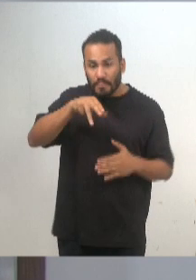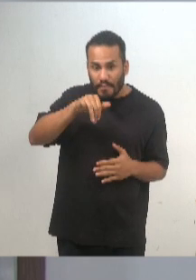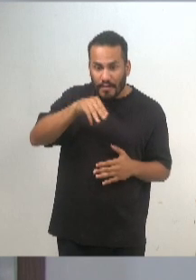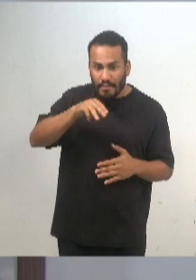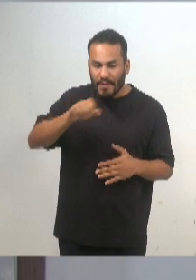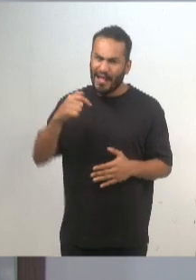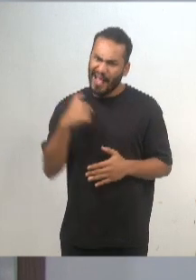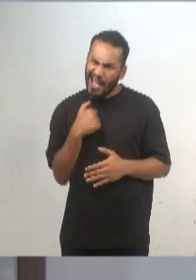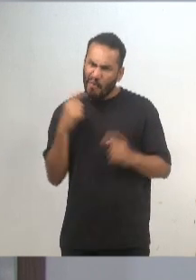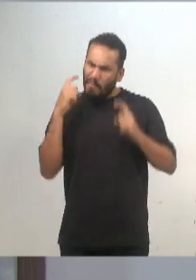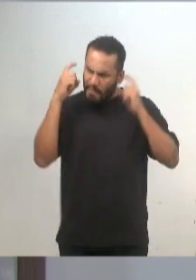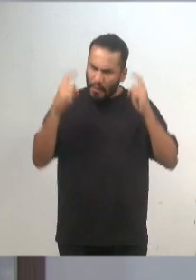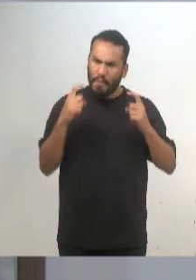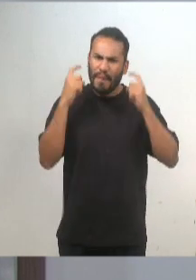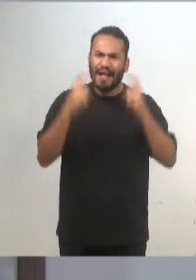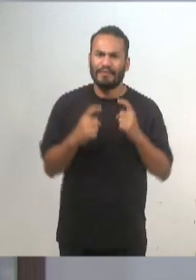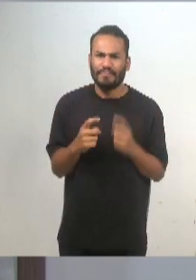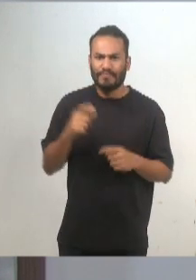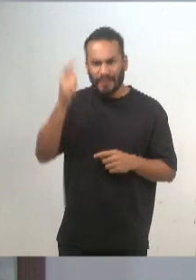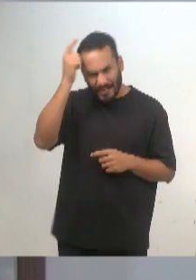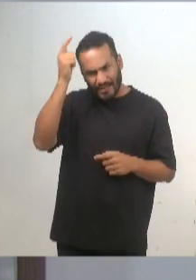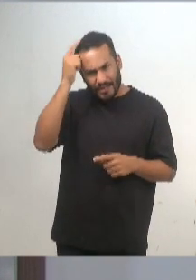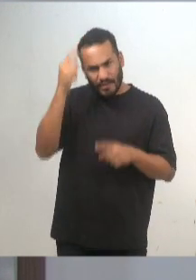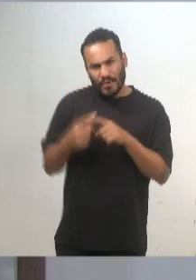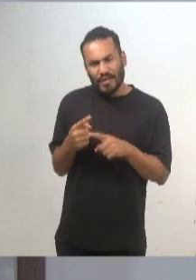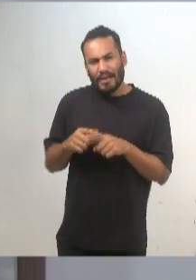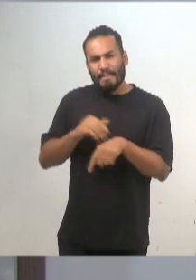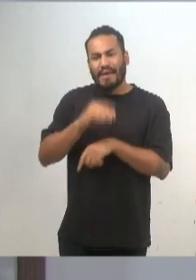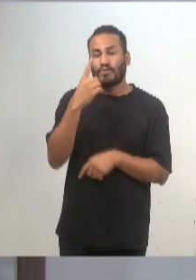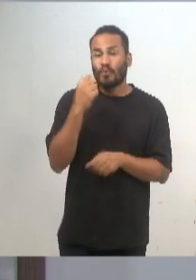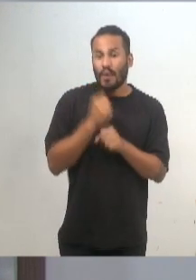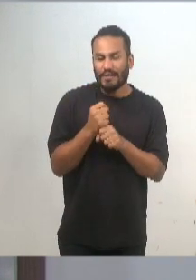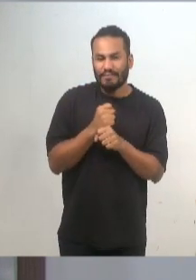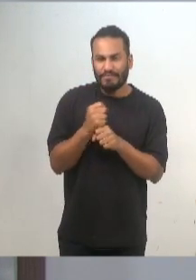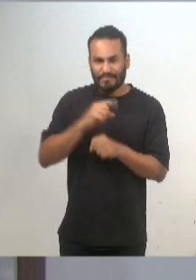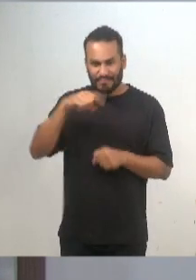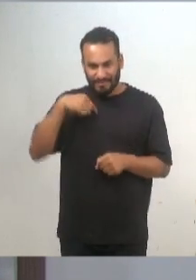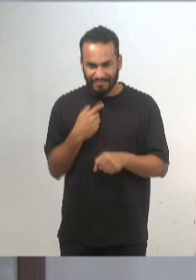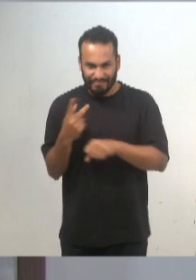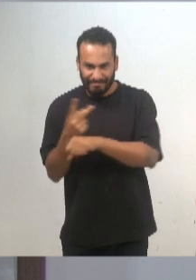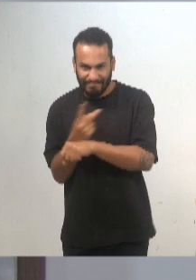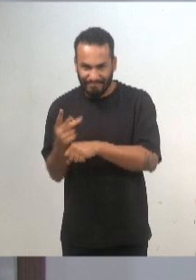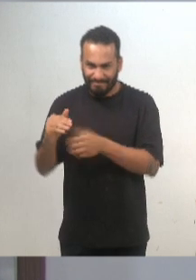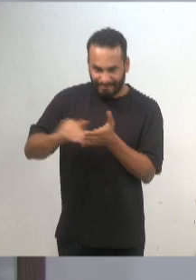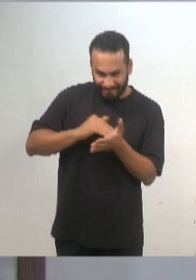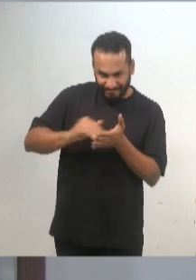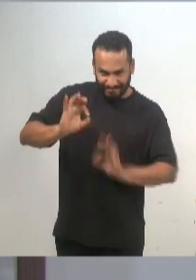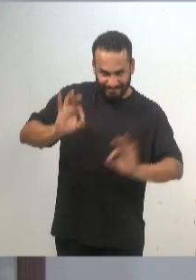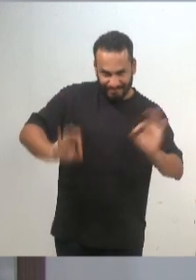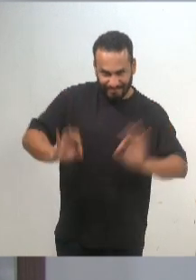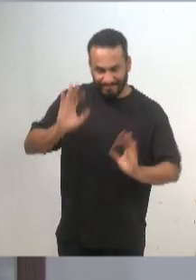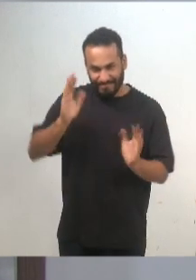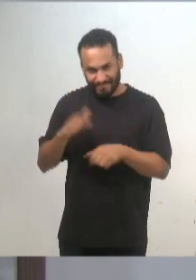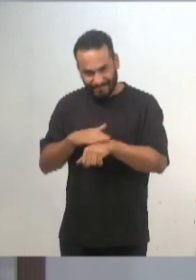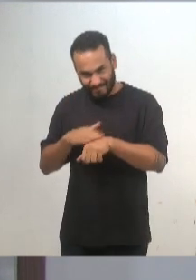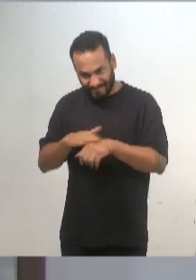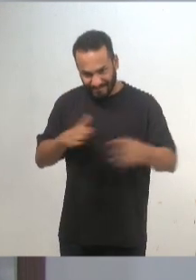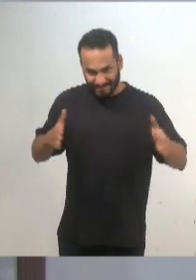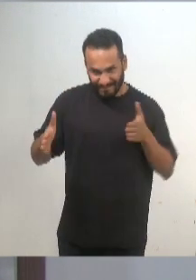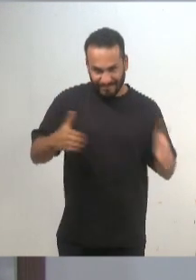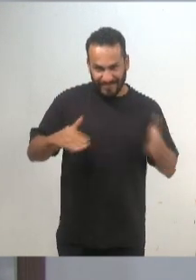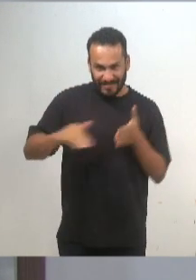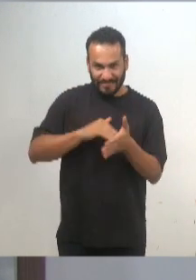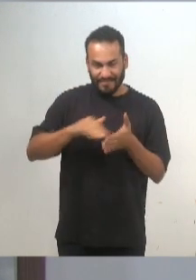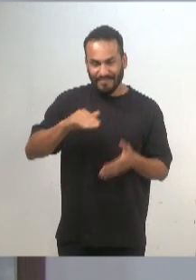eu fico aqui com a preocupação, líder do governo, porque faz mais de um ano que a gente tem buscado a Secretaria de Planejamento, já conversei à época com o